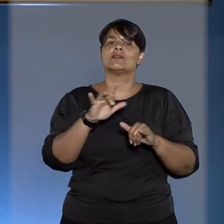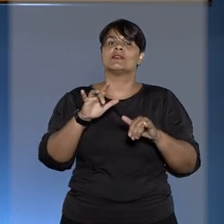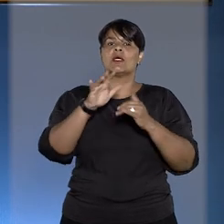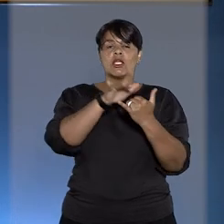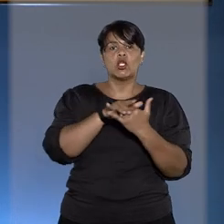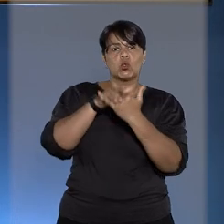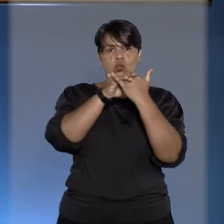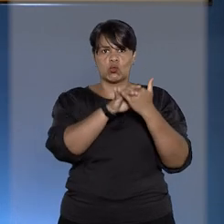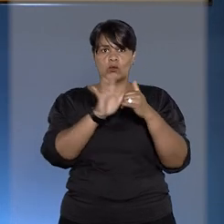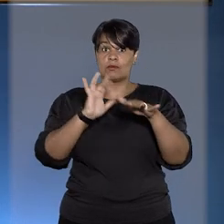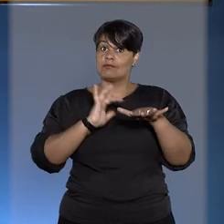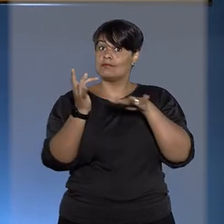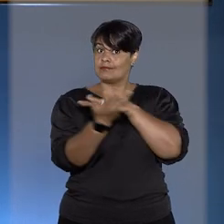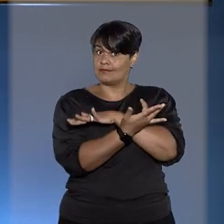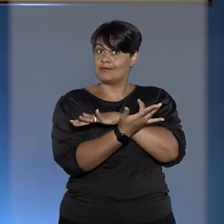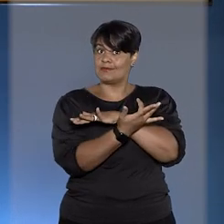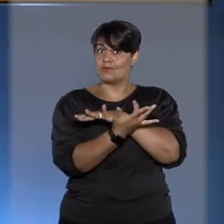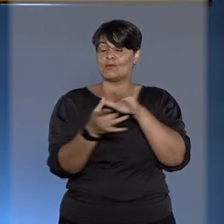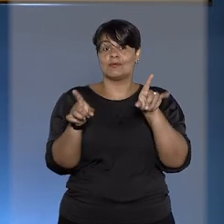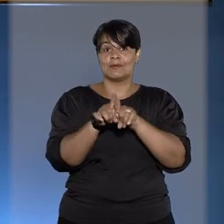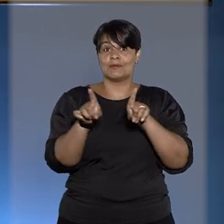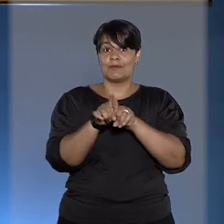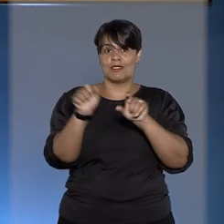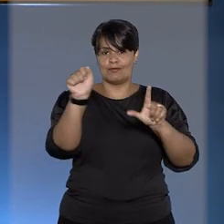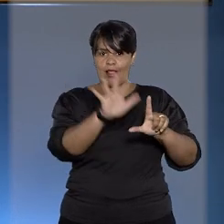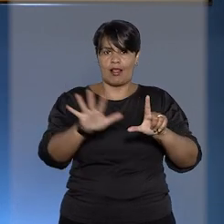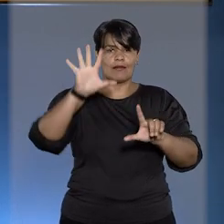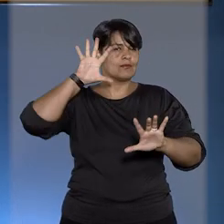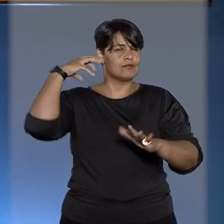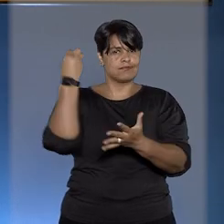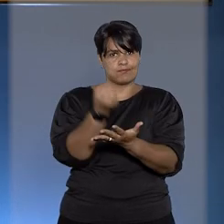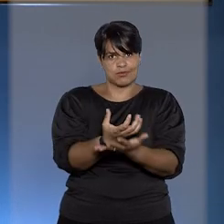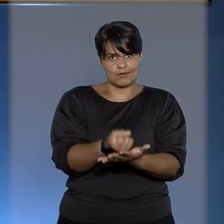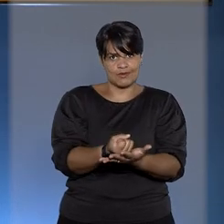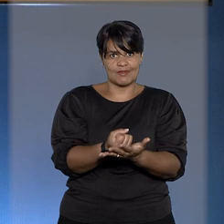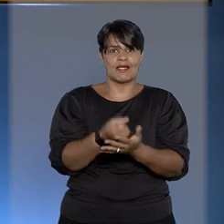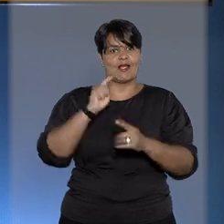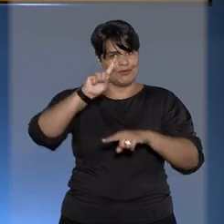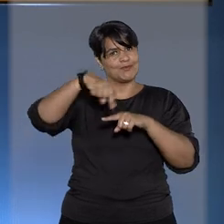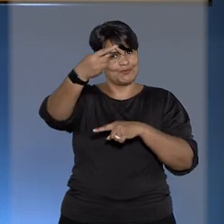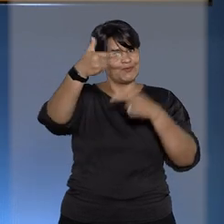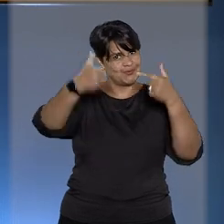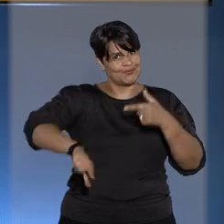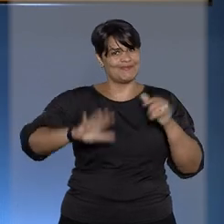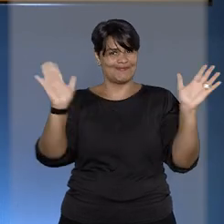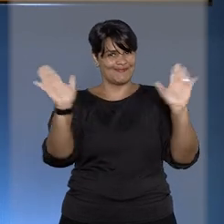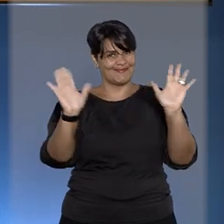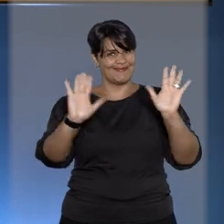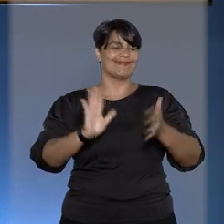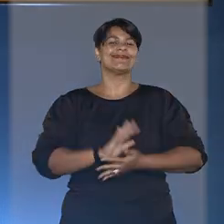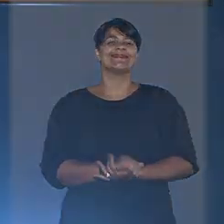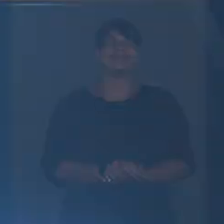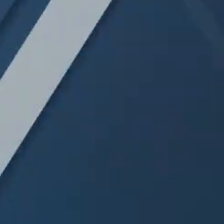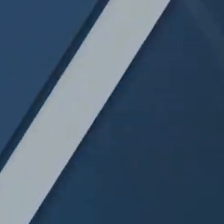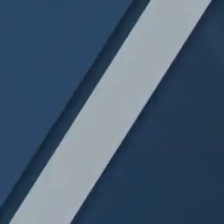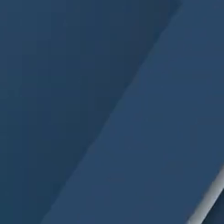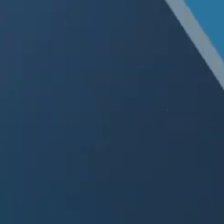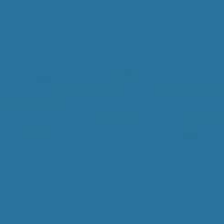do YouTube, nas redes sociais e nas plataformas de podcast. A gente volta semana que vem. Tchau, tchau!